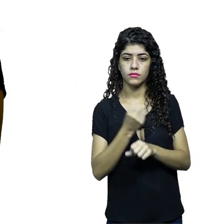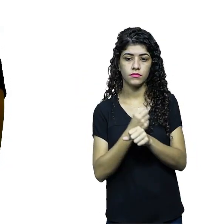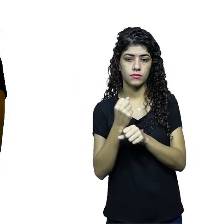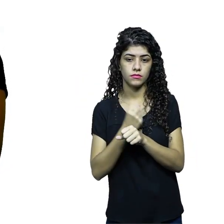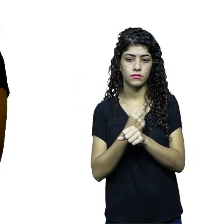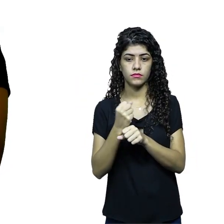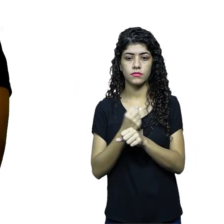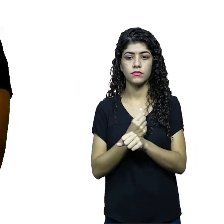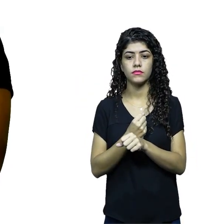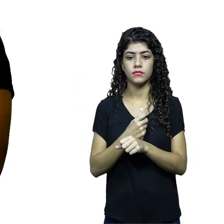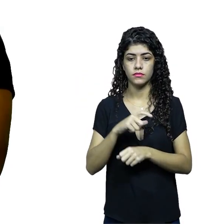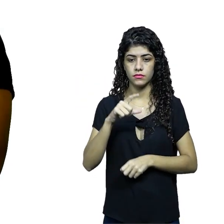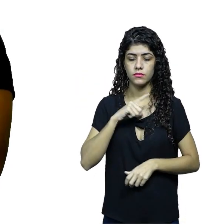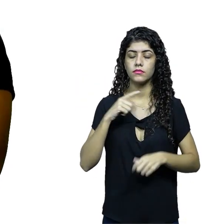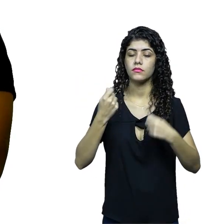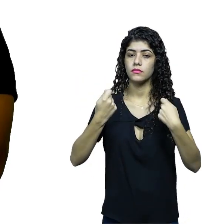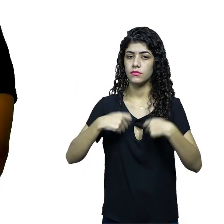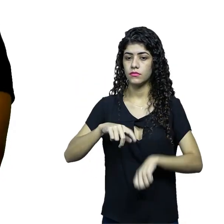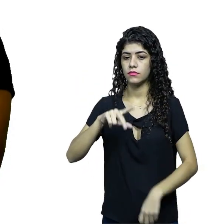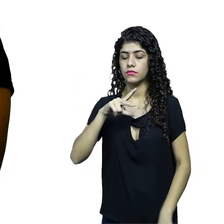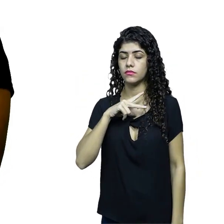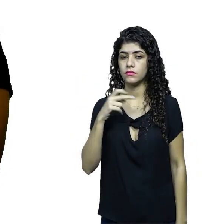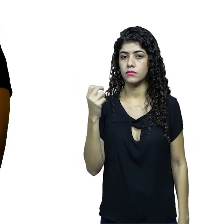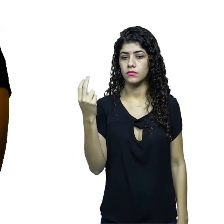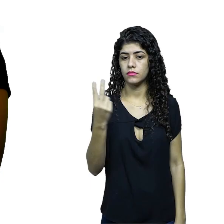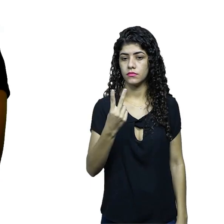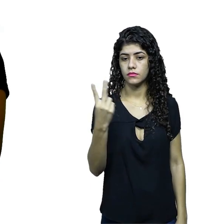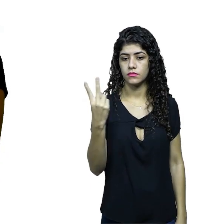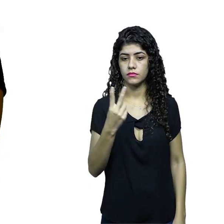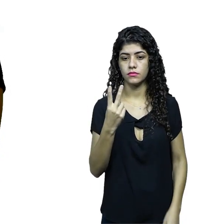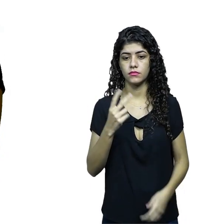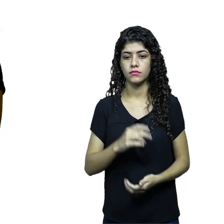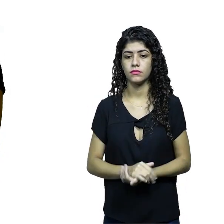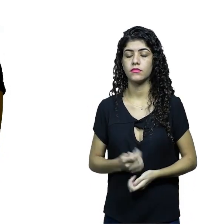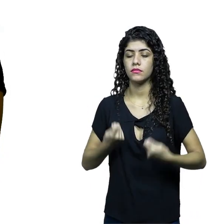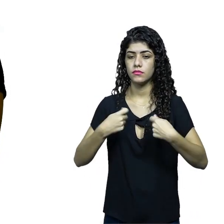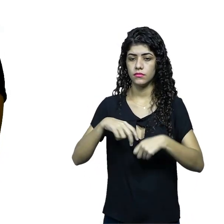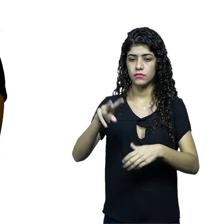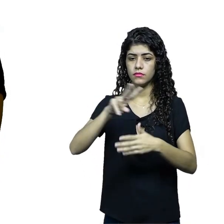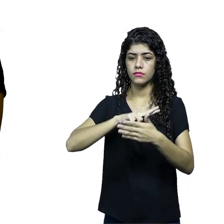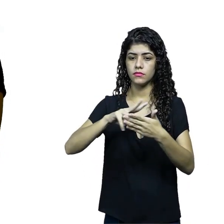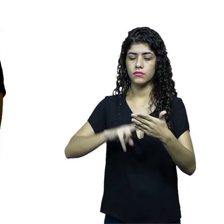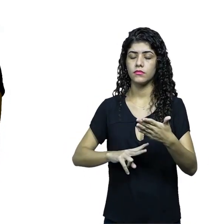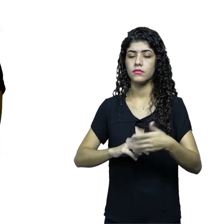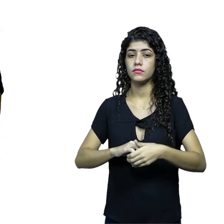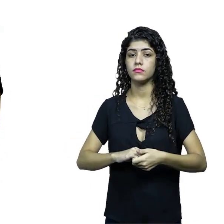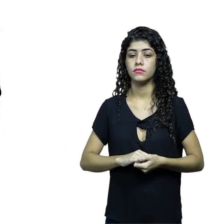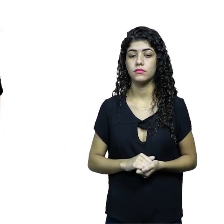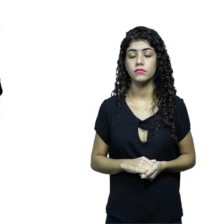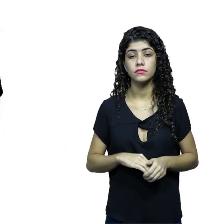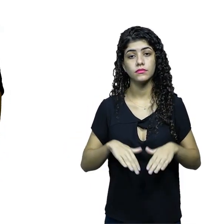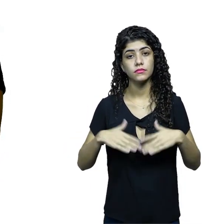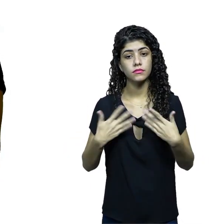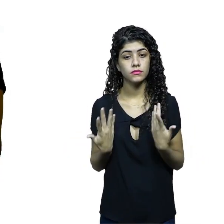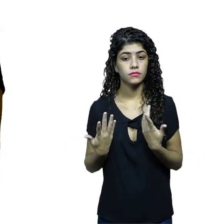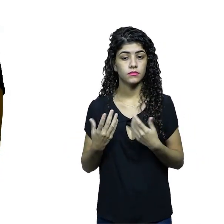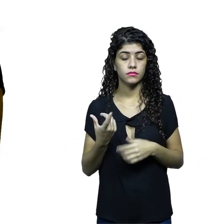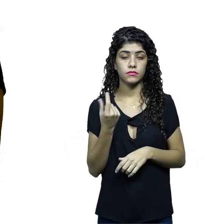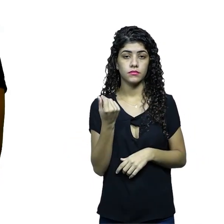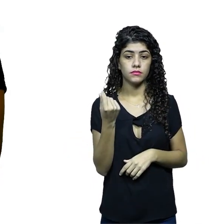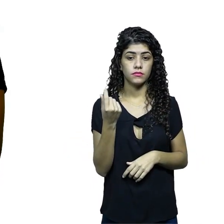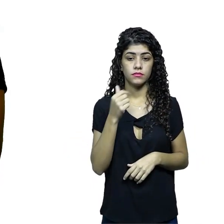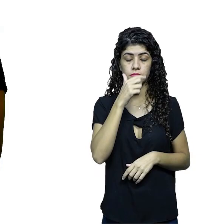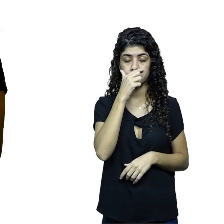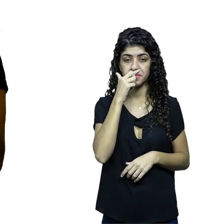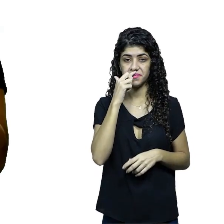ter 2 anos de existência, tem que ter 2 anos de existência, isso é facilmente provado. Então, você tem que ler para não se frustrar. E quanto